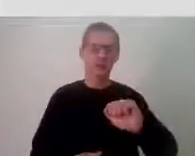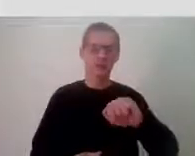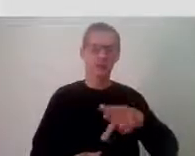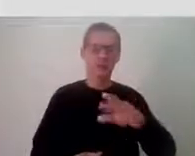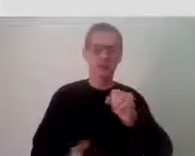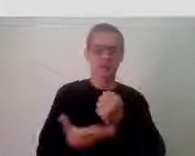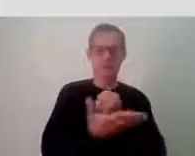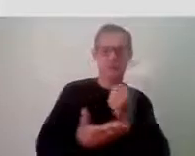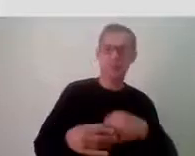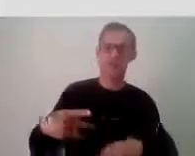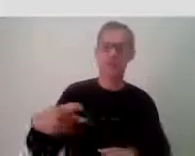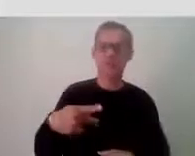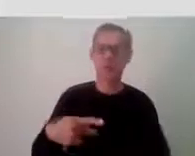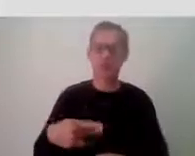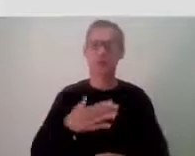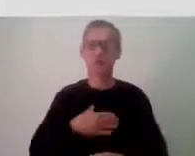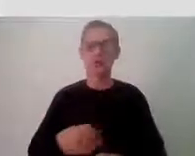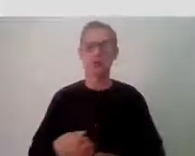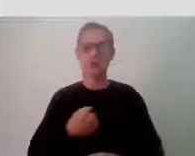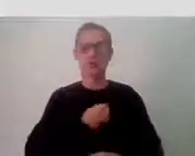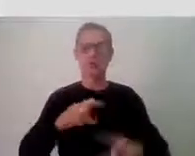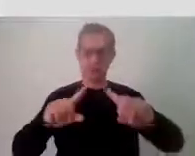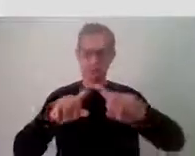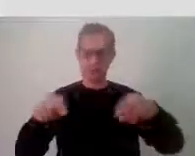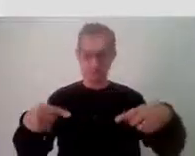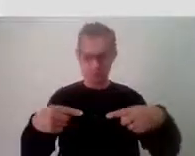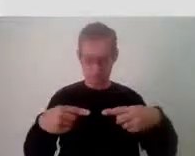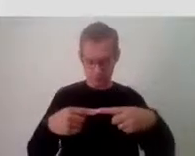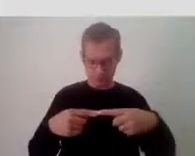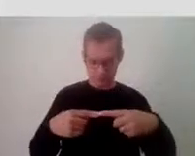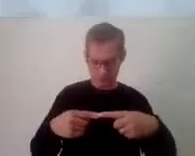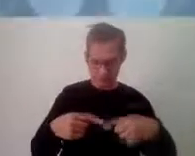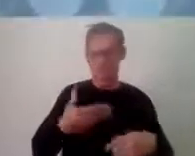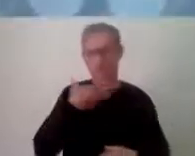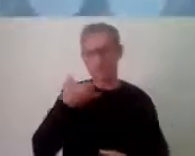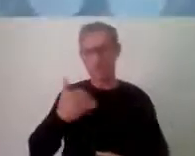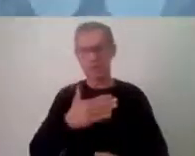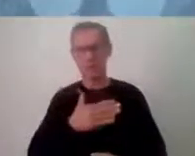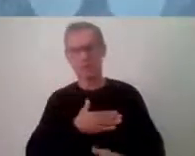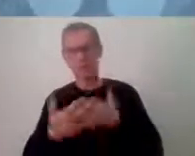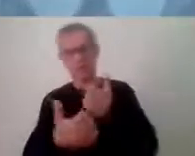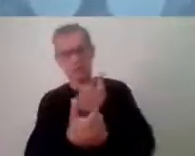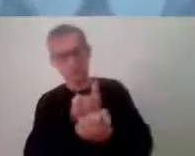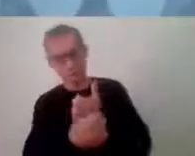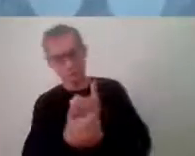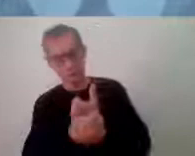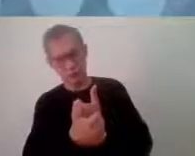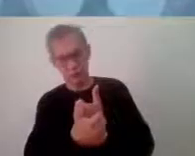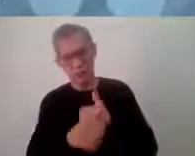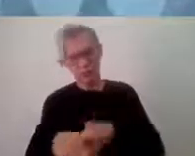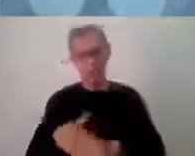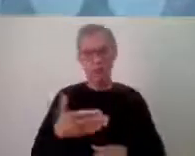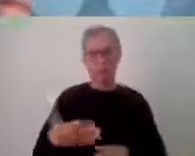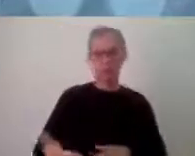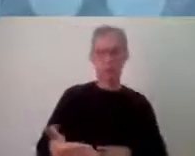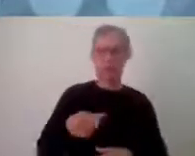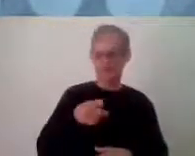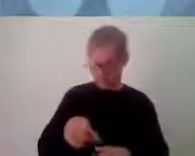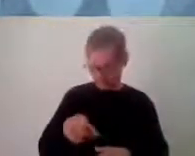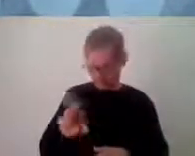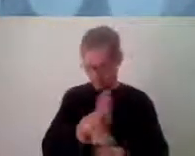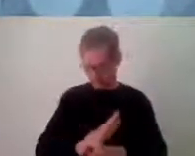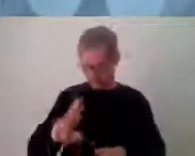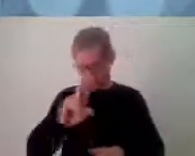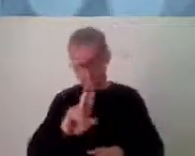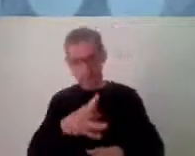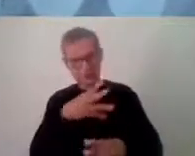e, portanto, maior o meu número de retângulos, melhor é a minha estimativa. Em outras palavras, se você vai